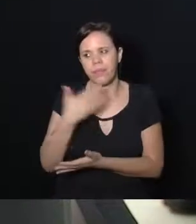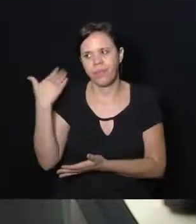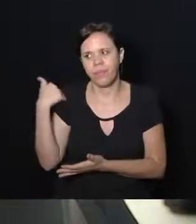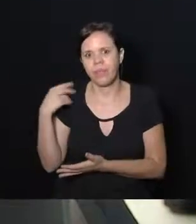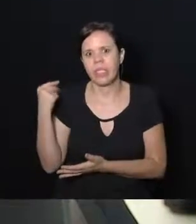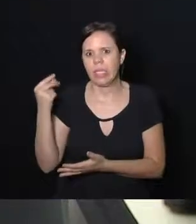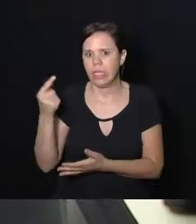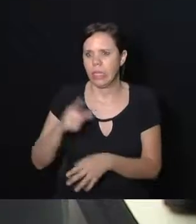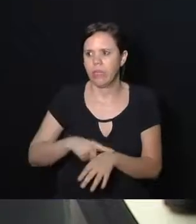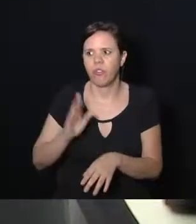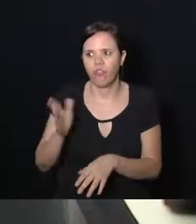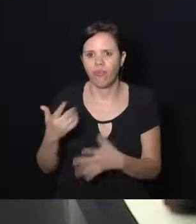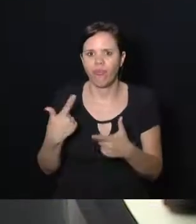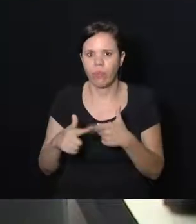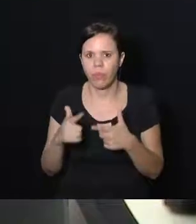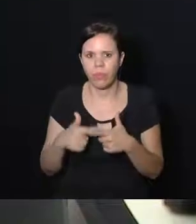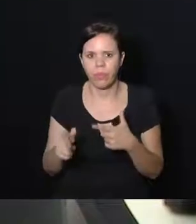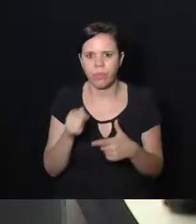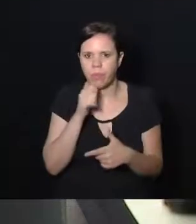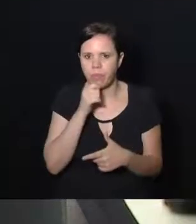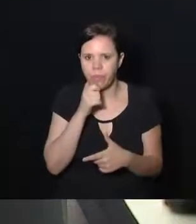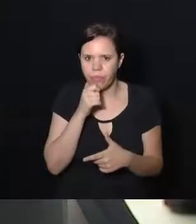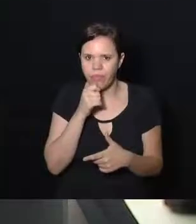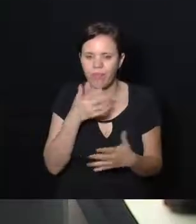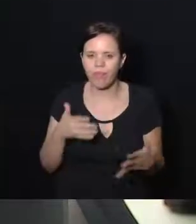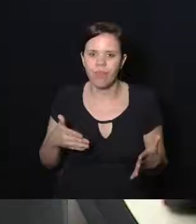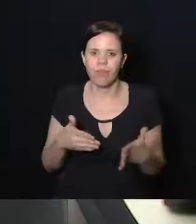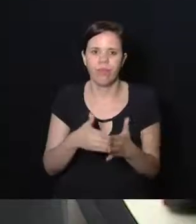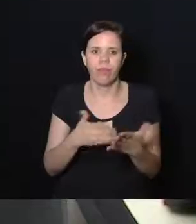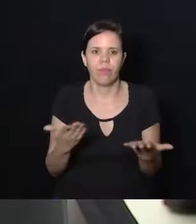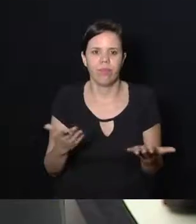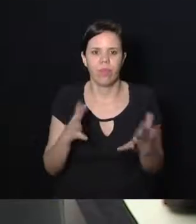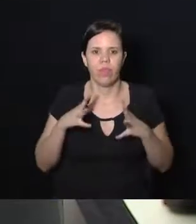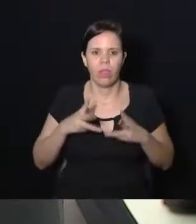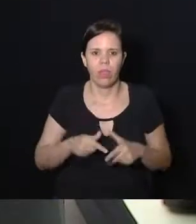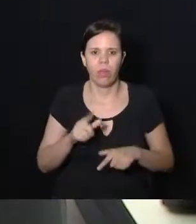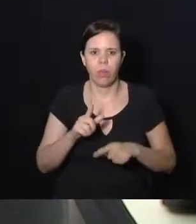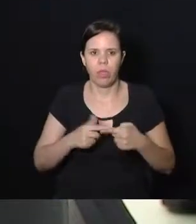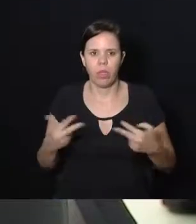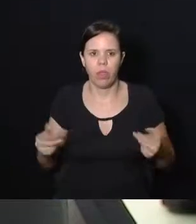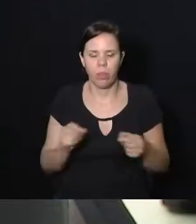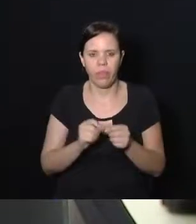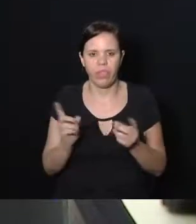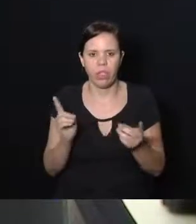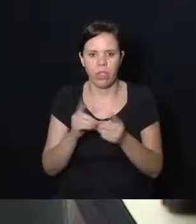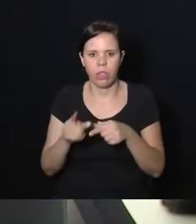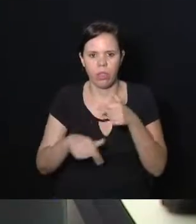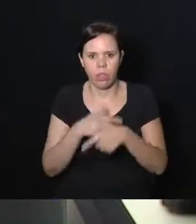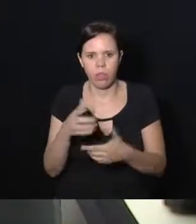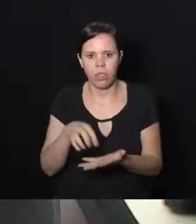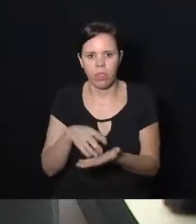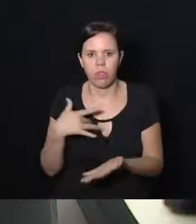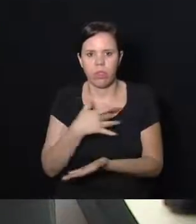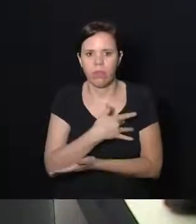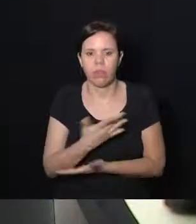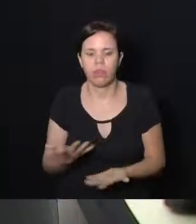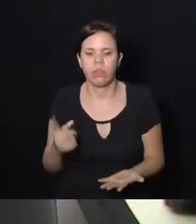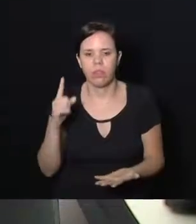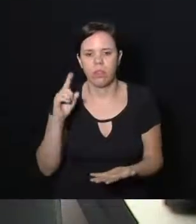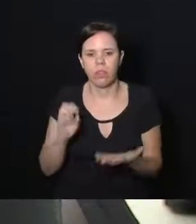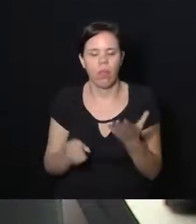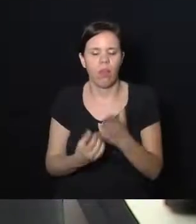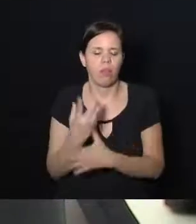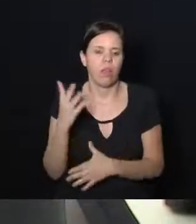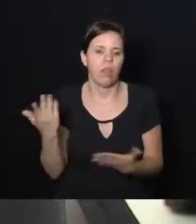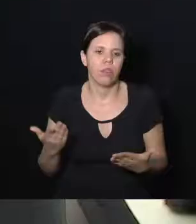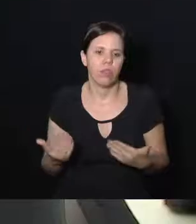está com problema e causa um grande transtorno, porque é ele que higieniza os aparelhos para fazer os trabalhos no centro de saúde. Isso reflete que um tratamento